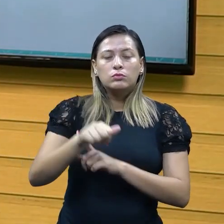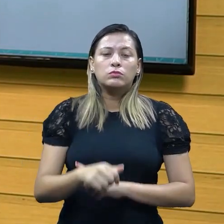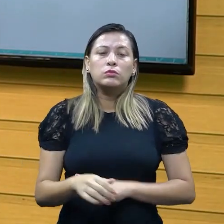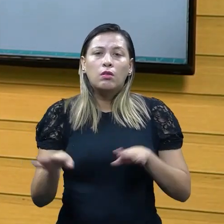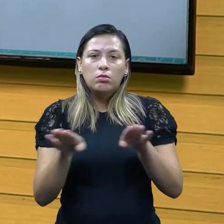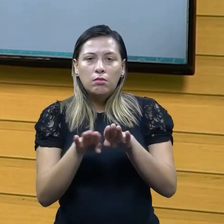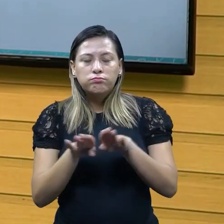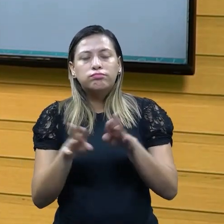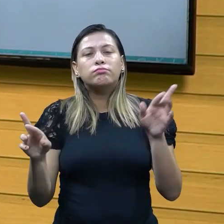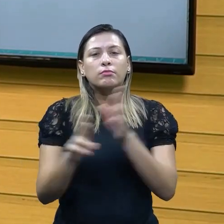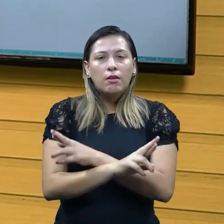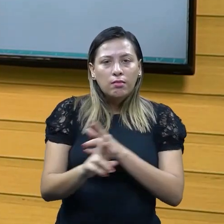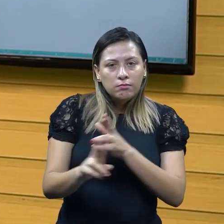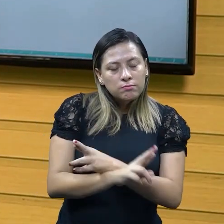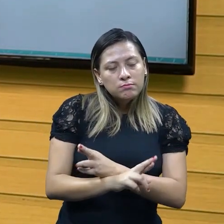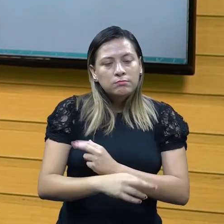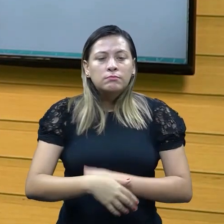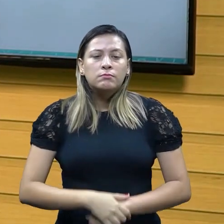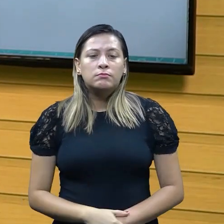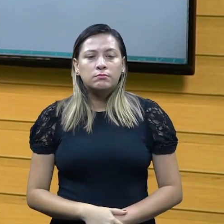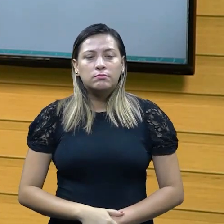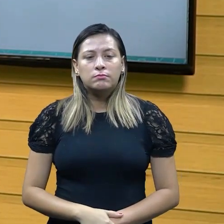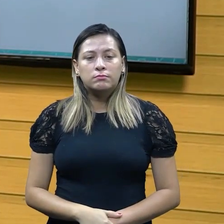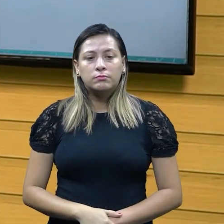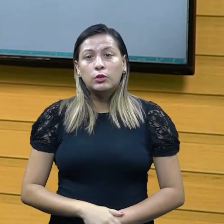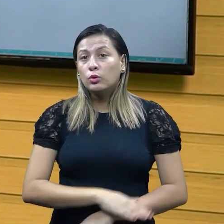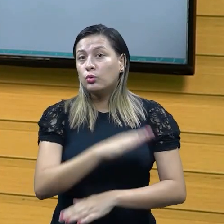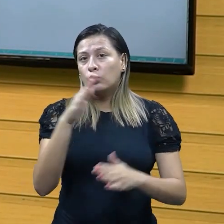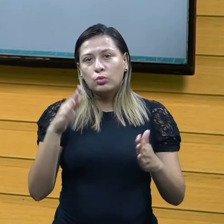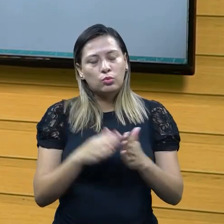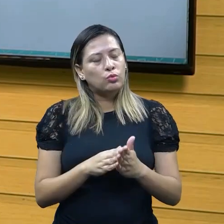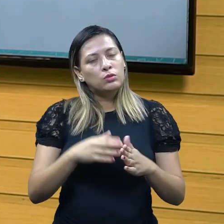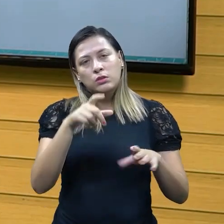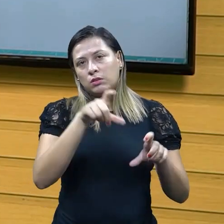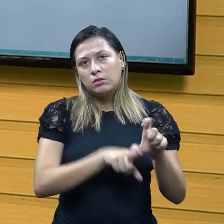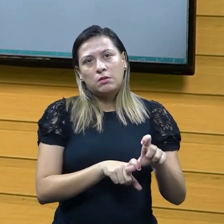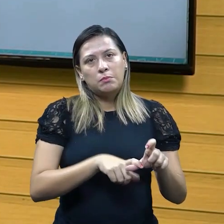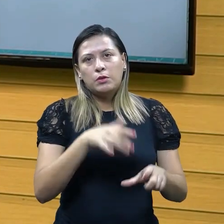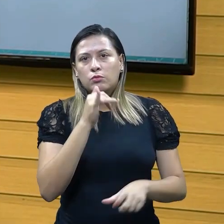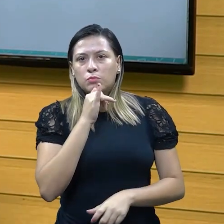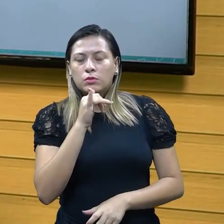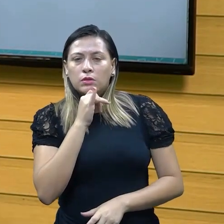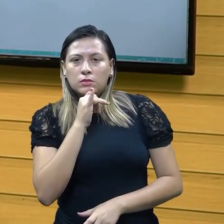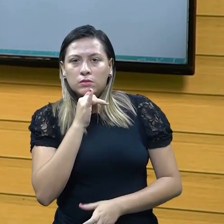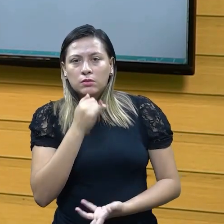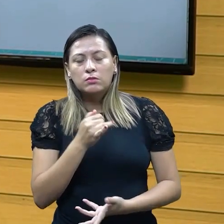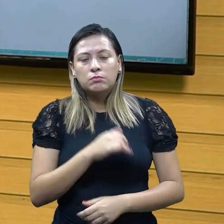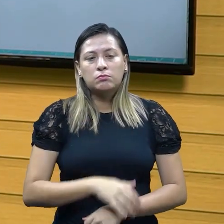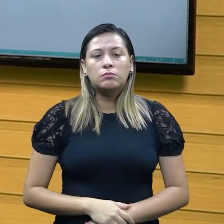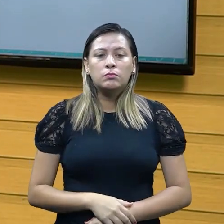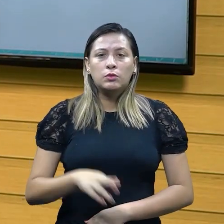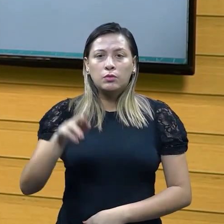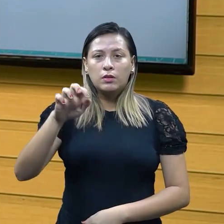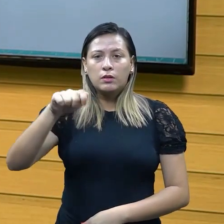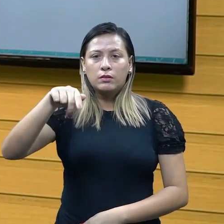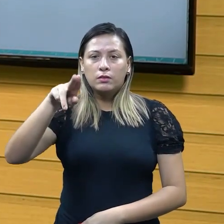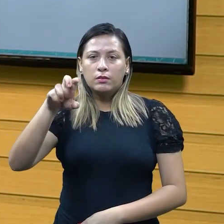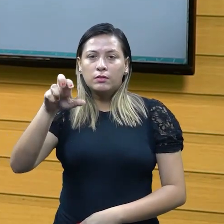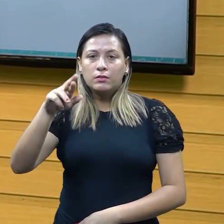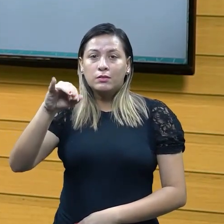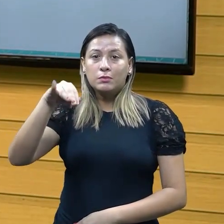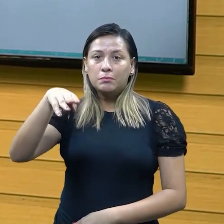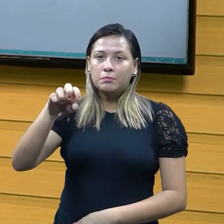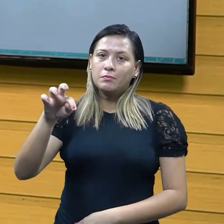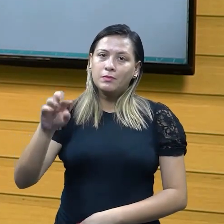nulidades relativas, e aí todas aquelas que dependem, por exemplo, de requerimento da parte ou não do juiz, o juiz não vai